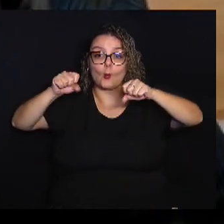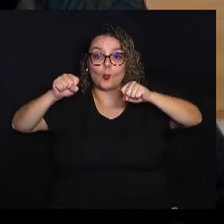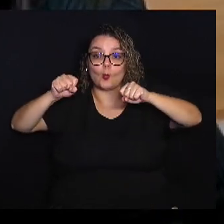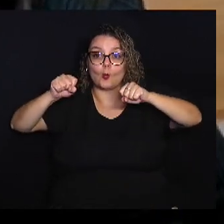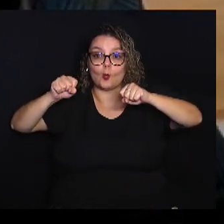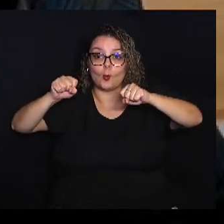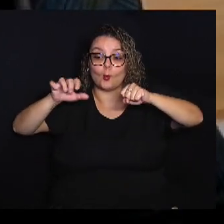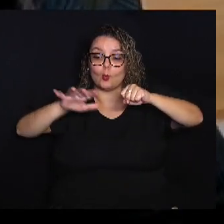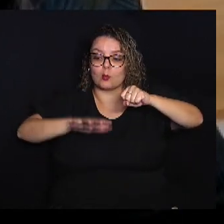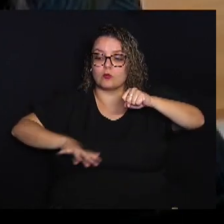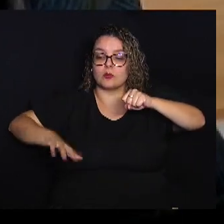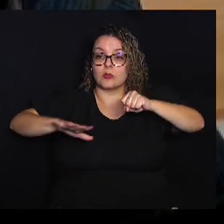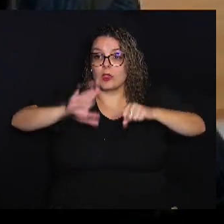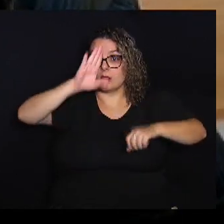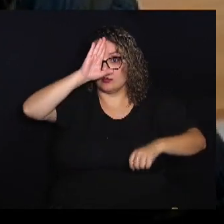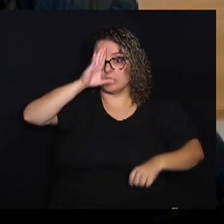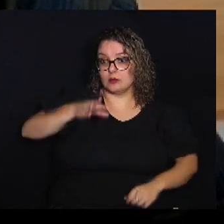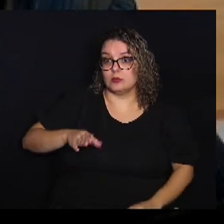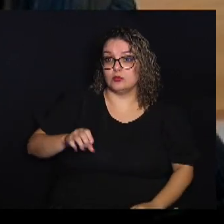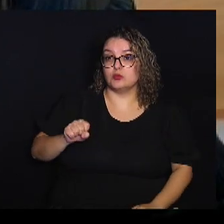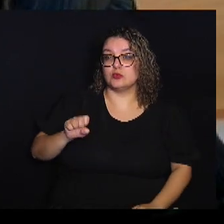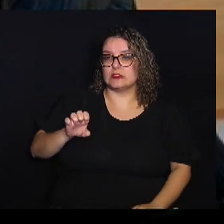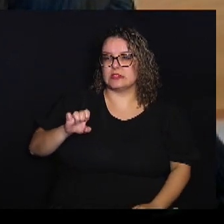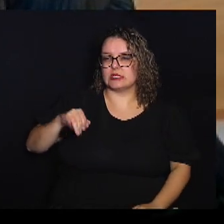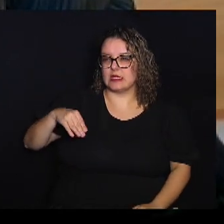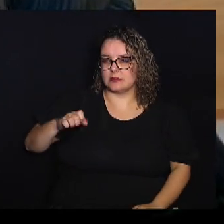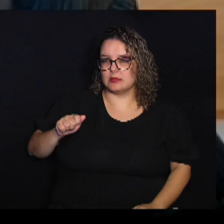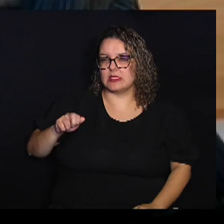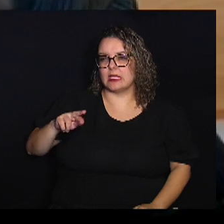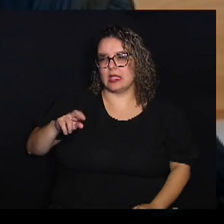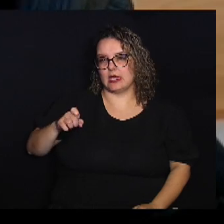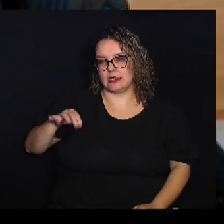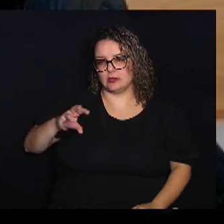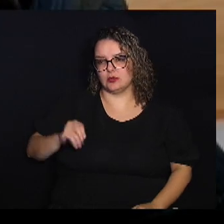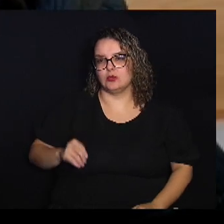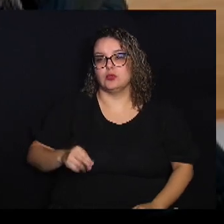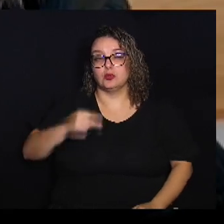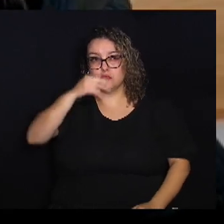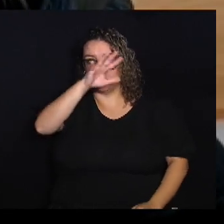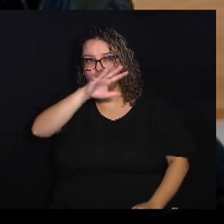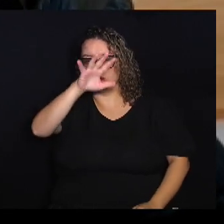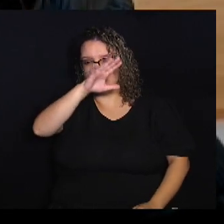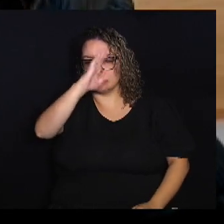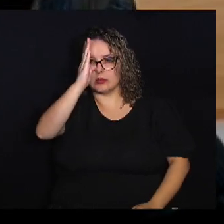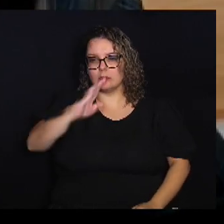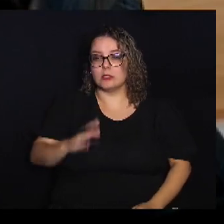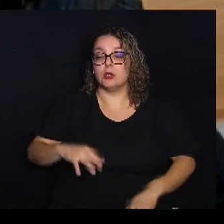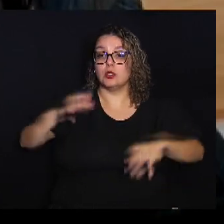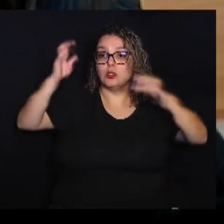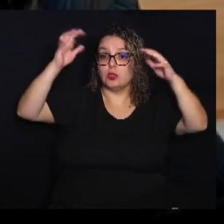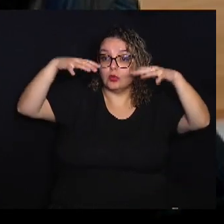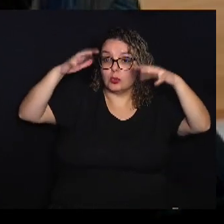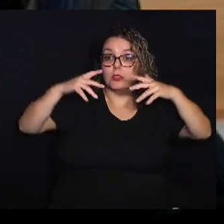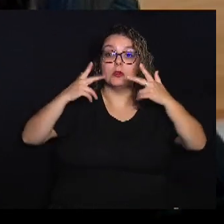ali na região, principalmente do semiárido no Nordeste brasileiro, e temos chuvas numa situação normal aqui no Sul,